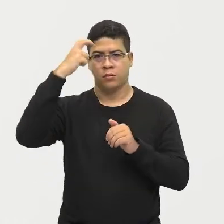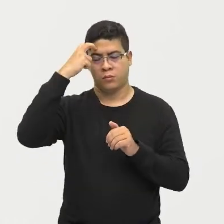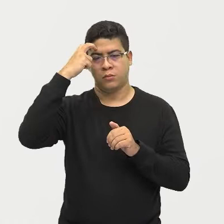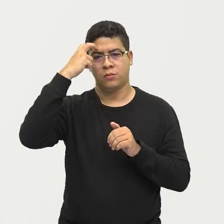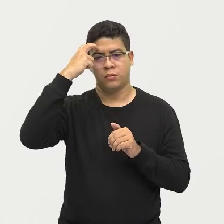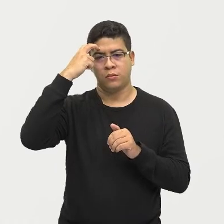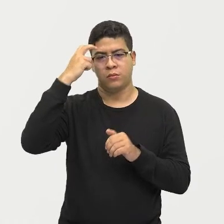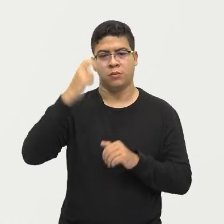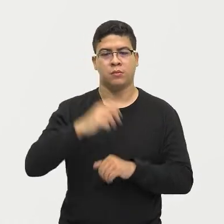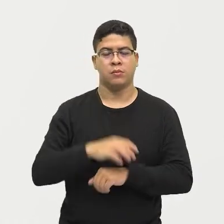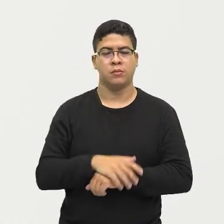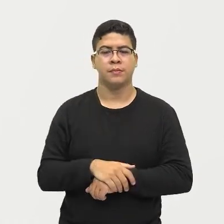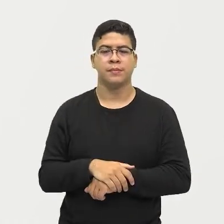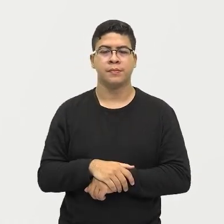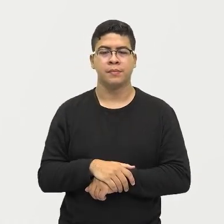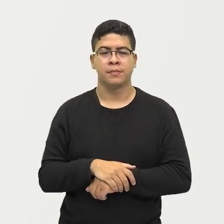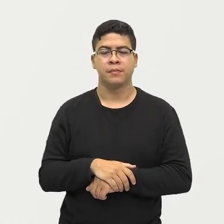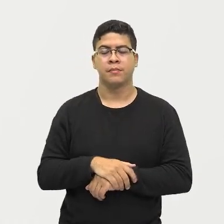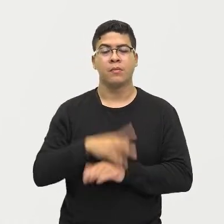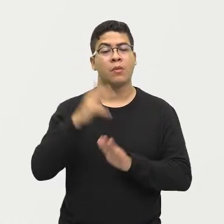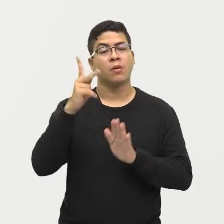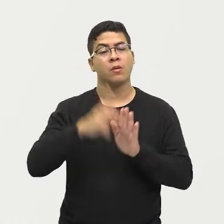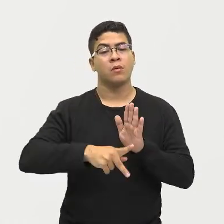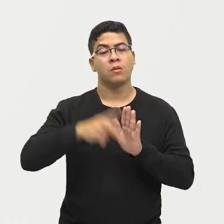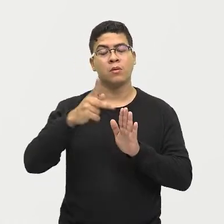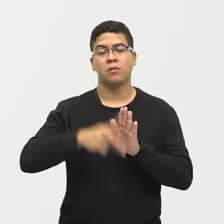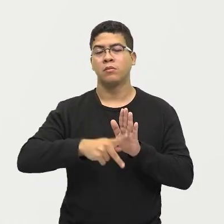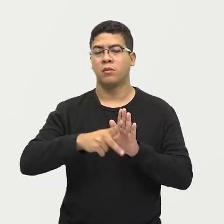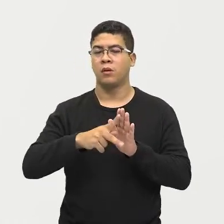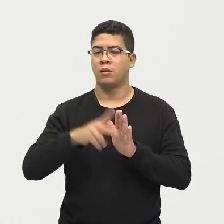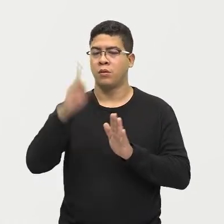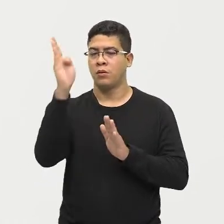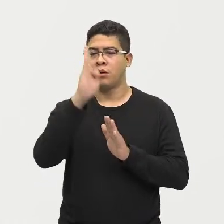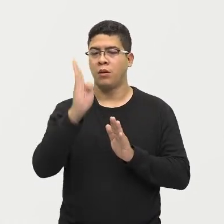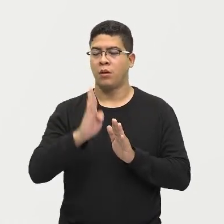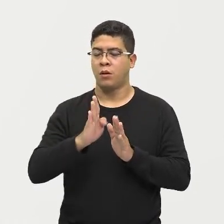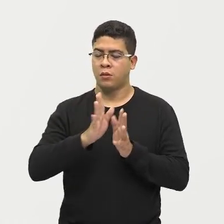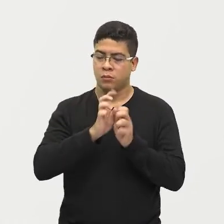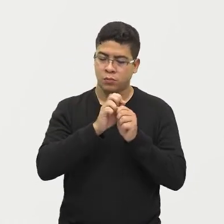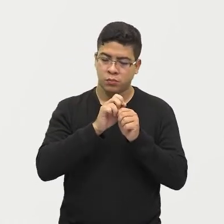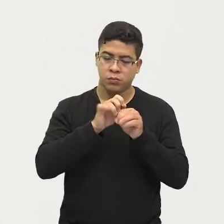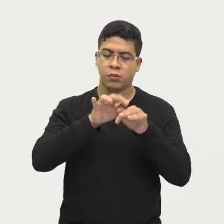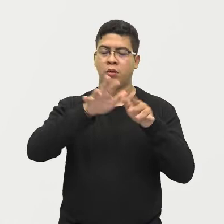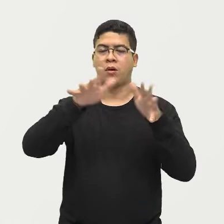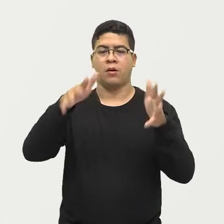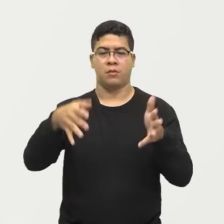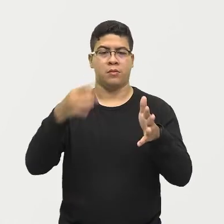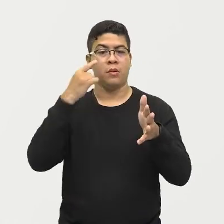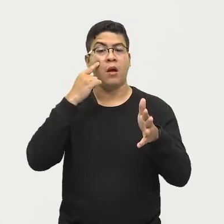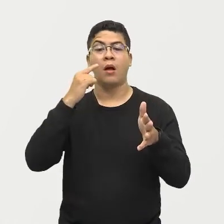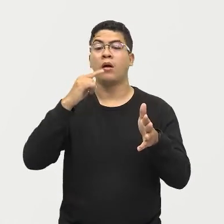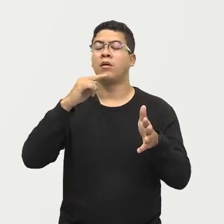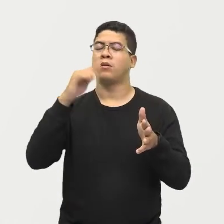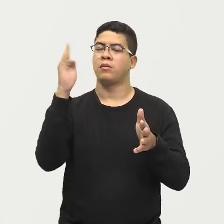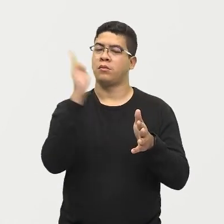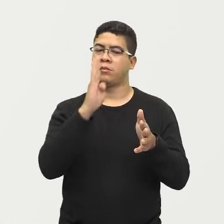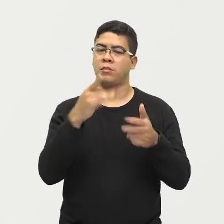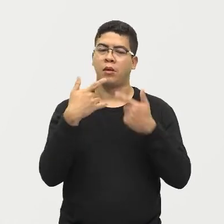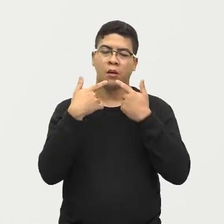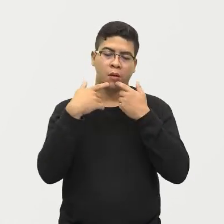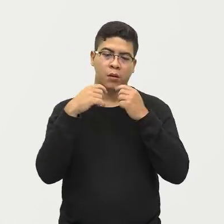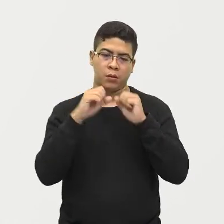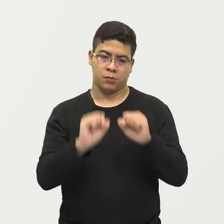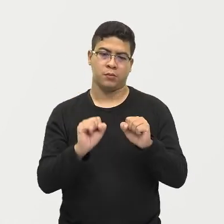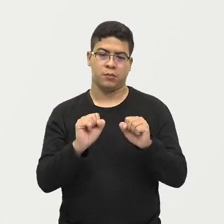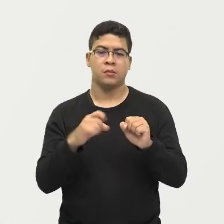só. O projeto de nacionalizar a língua pode ser percebido em seus contos e